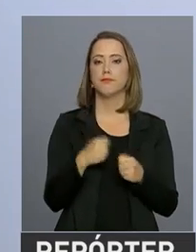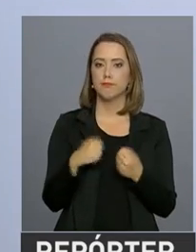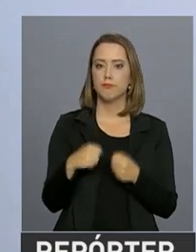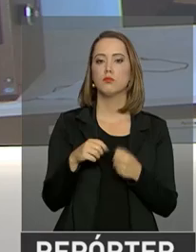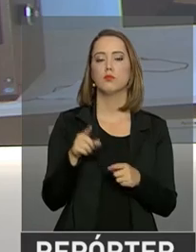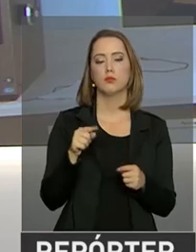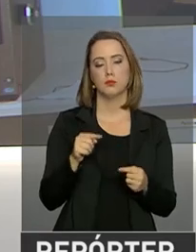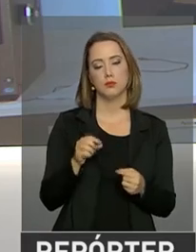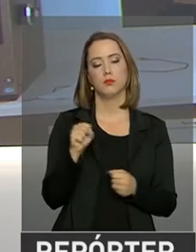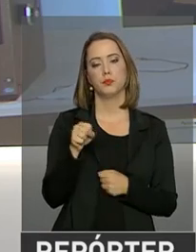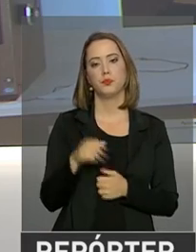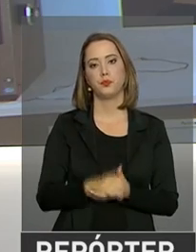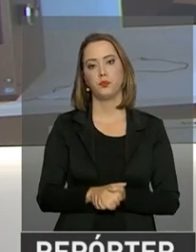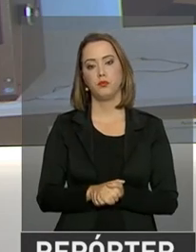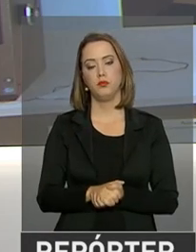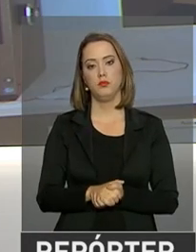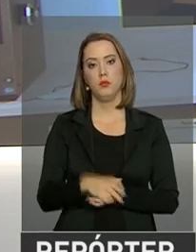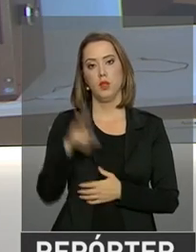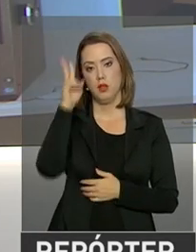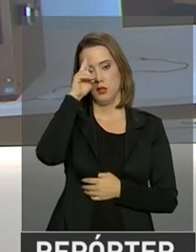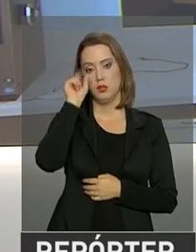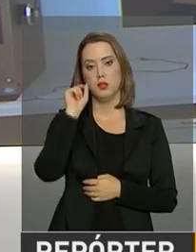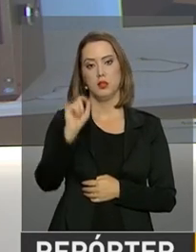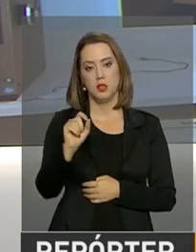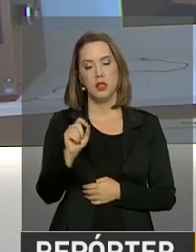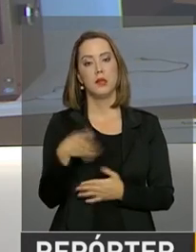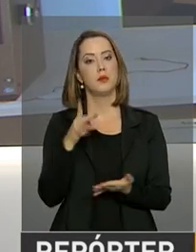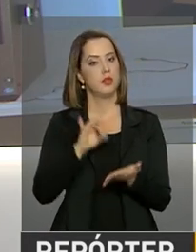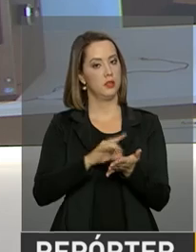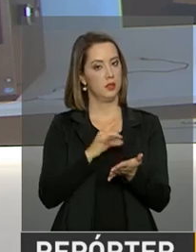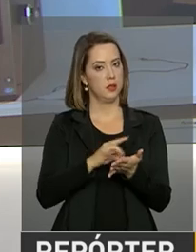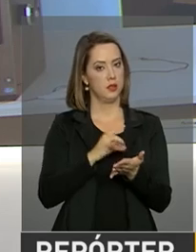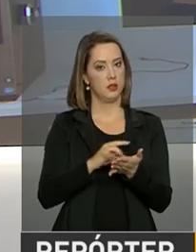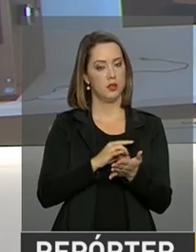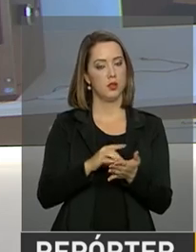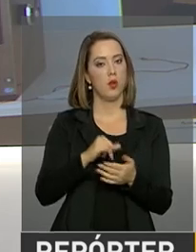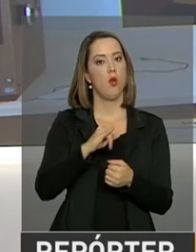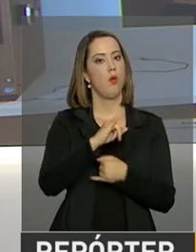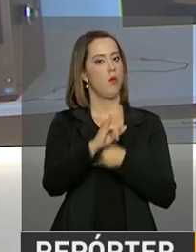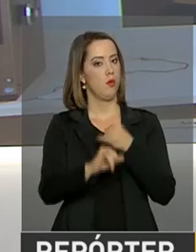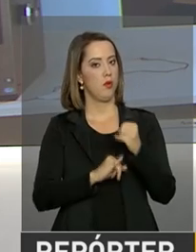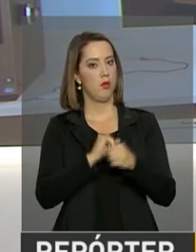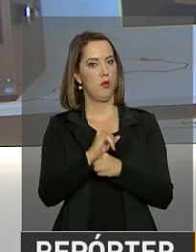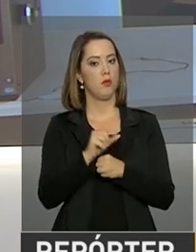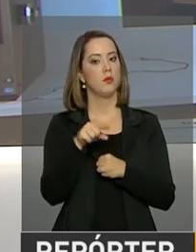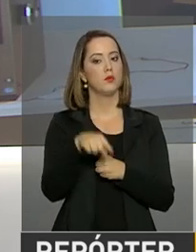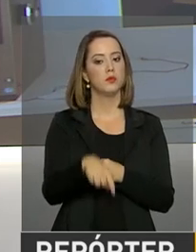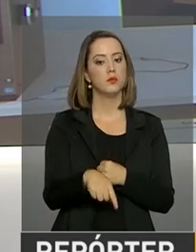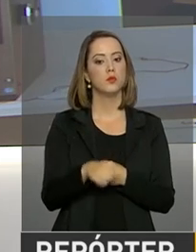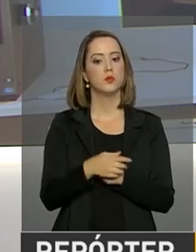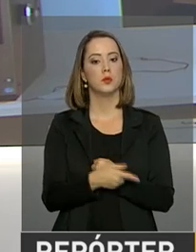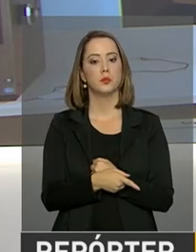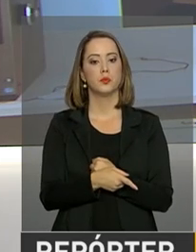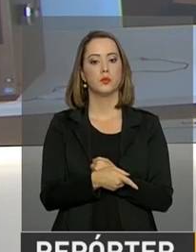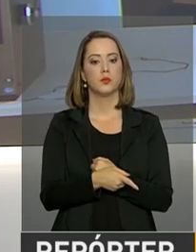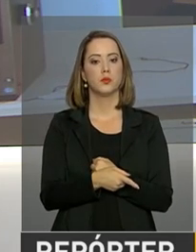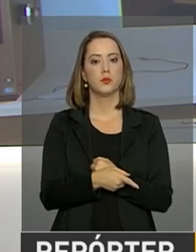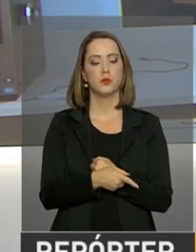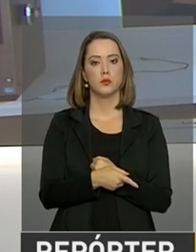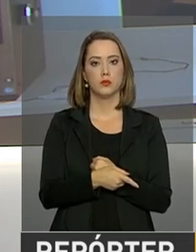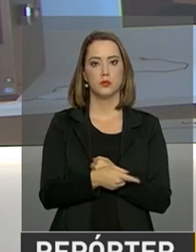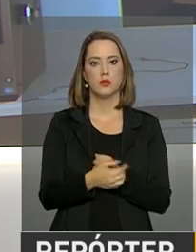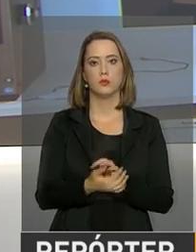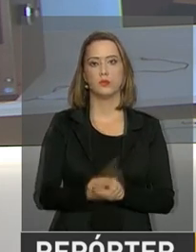educação superior Lembrando que as inscrições para o ProUni devem ser feitas pela página siteprouni.mec.gov.br